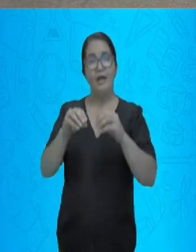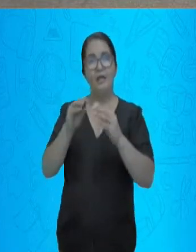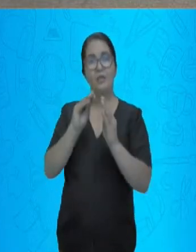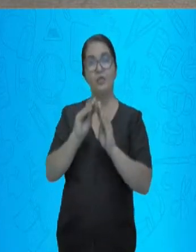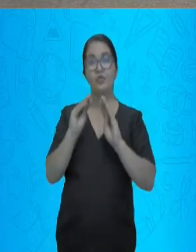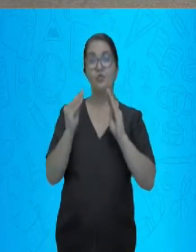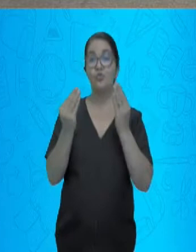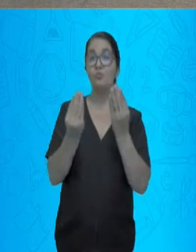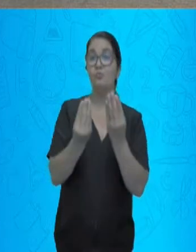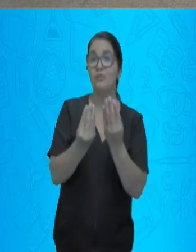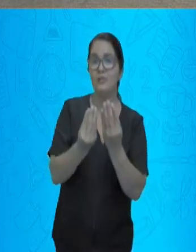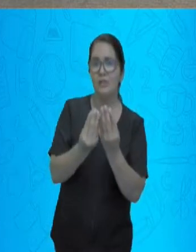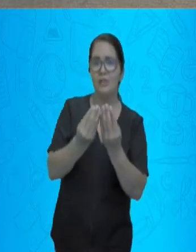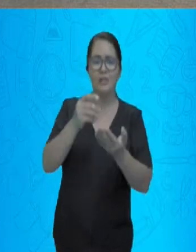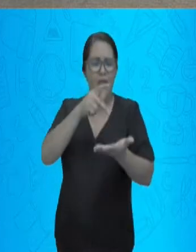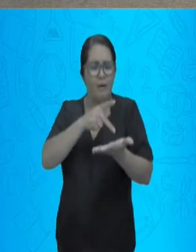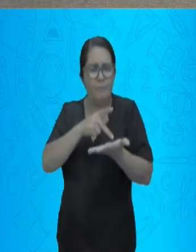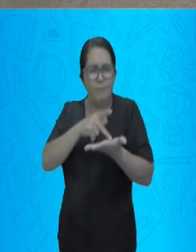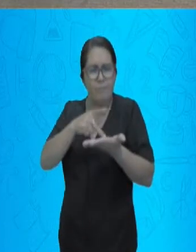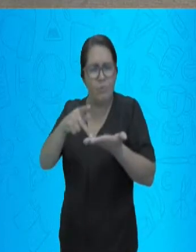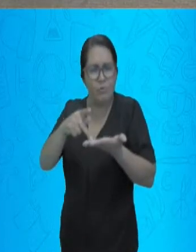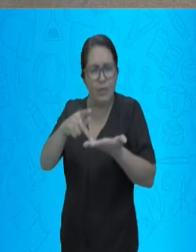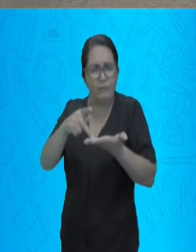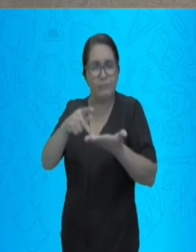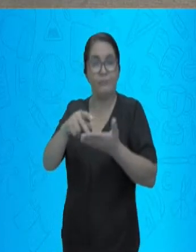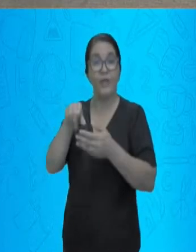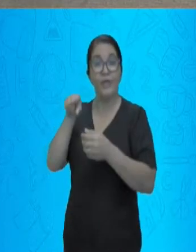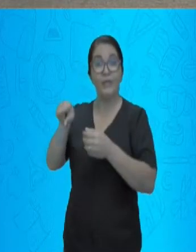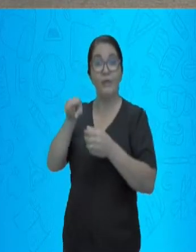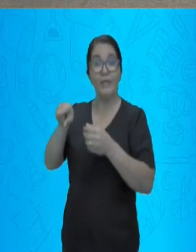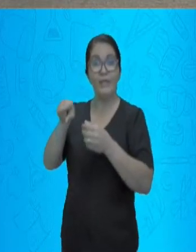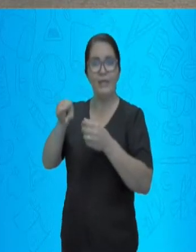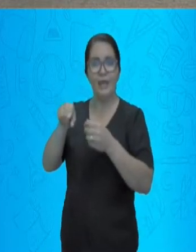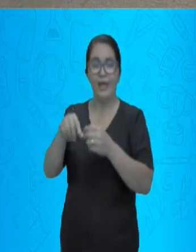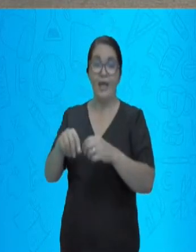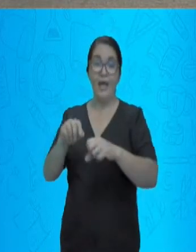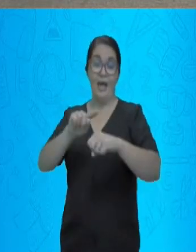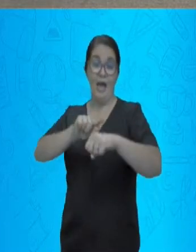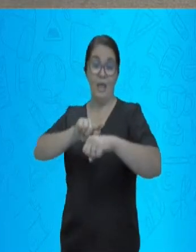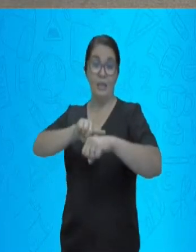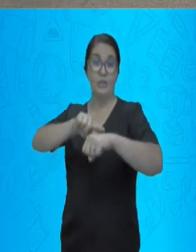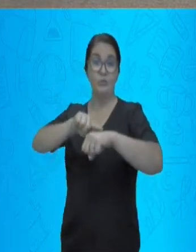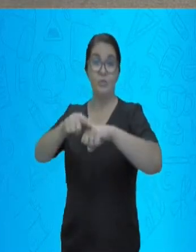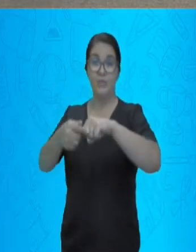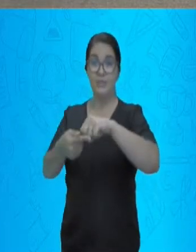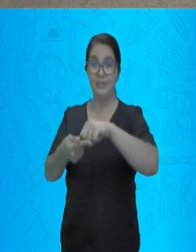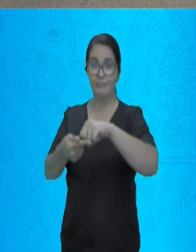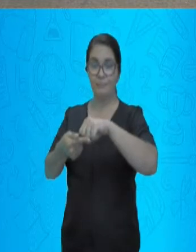substância simples, ela é formada por um